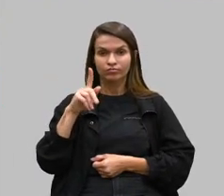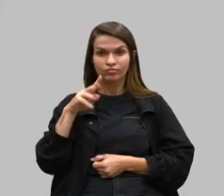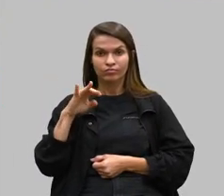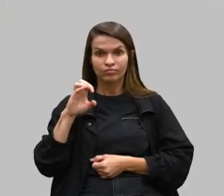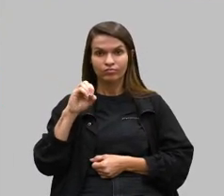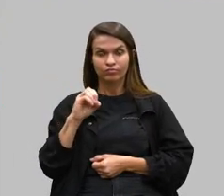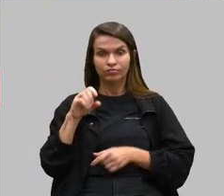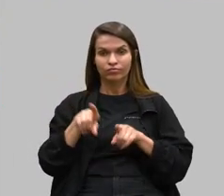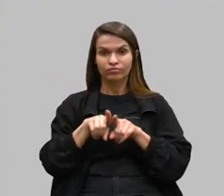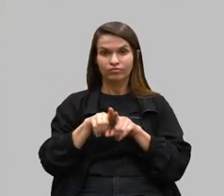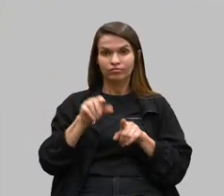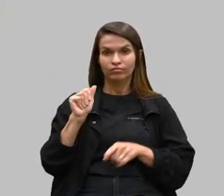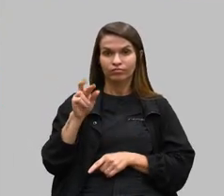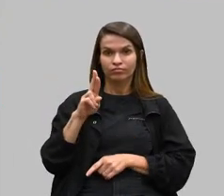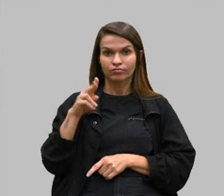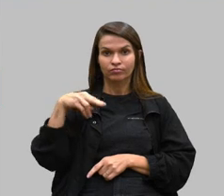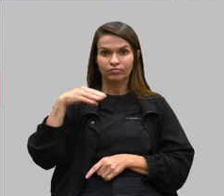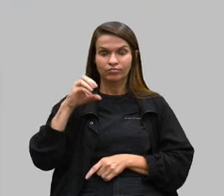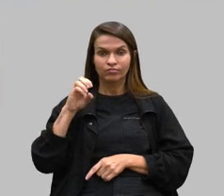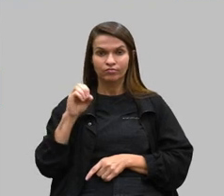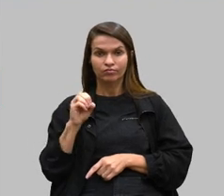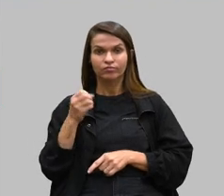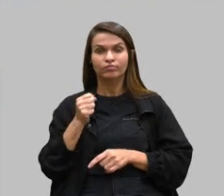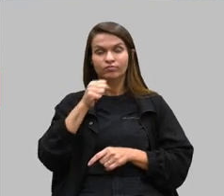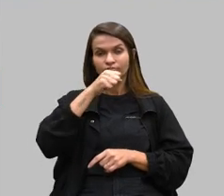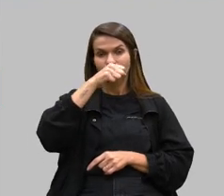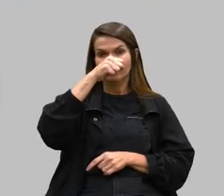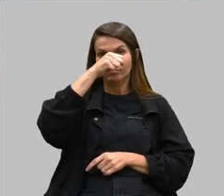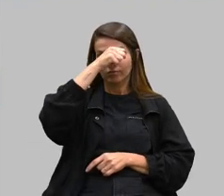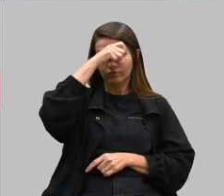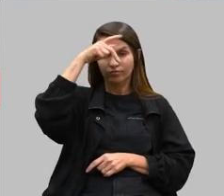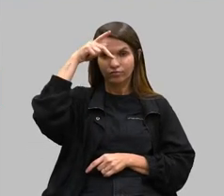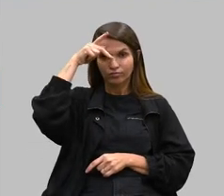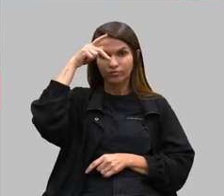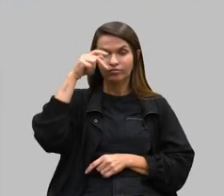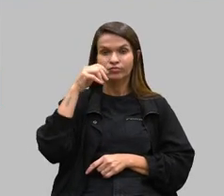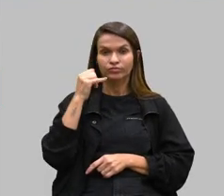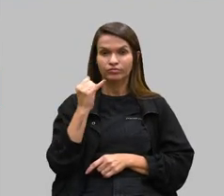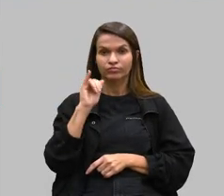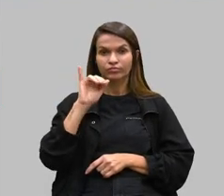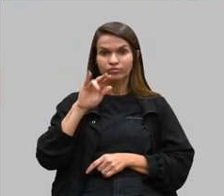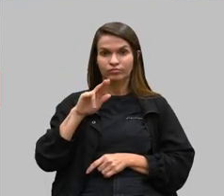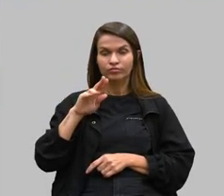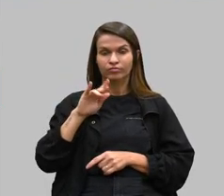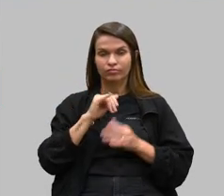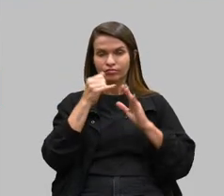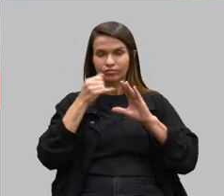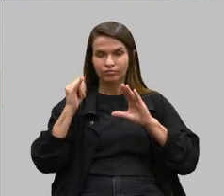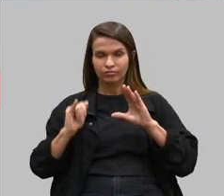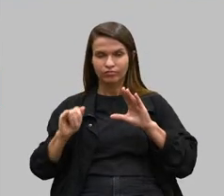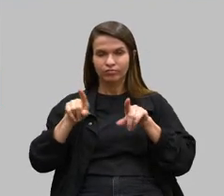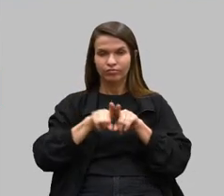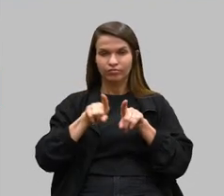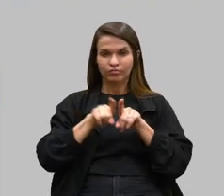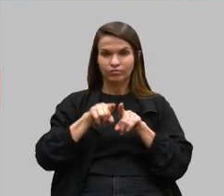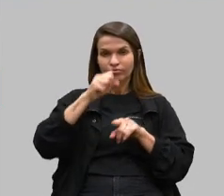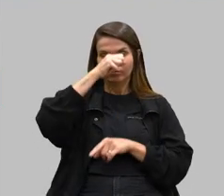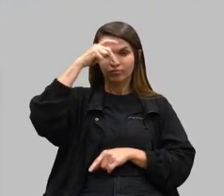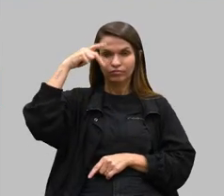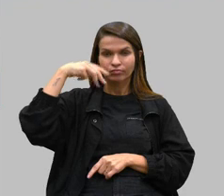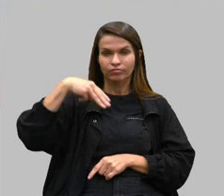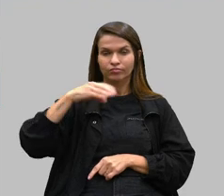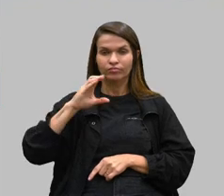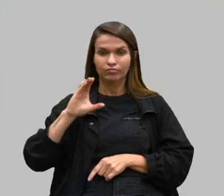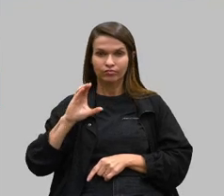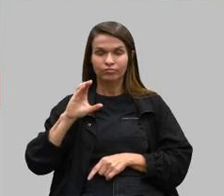Chaves prefeito de Igarapé Anderson Ferreira Alves prefeito de Mário Campos luí Leonardo